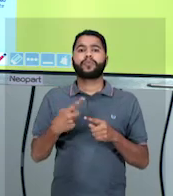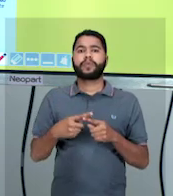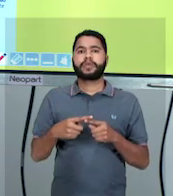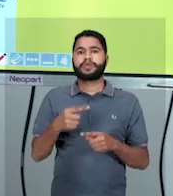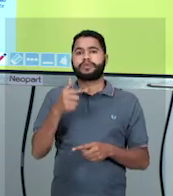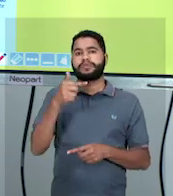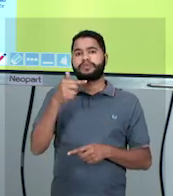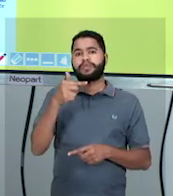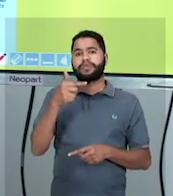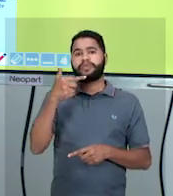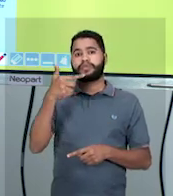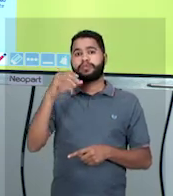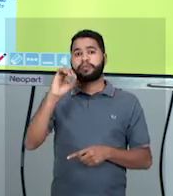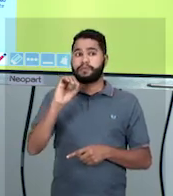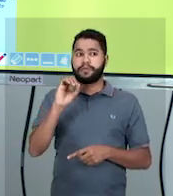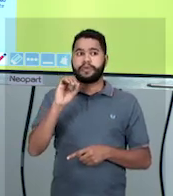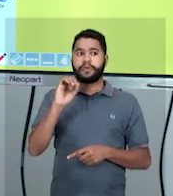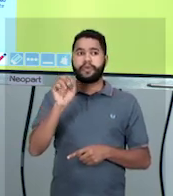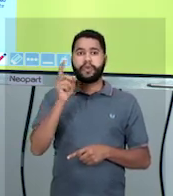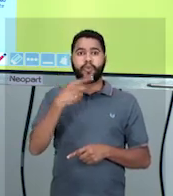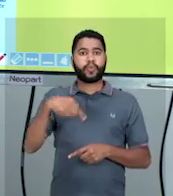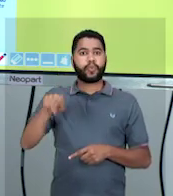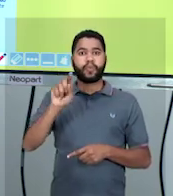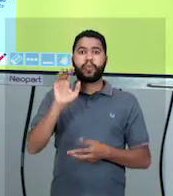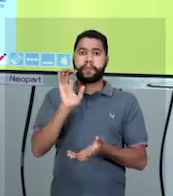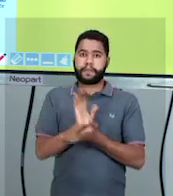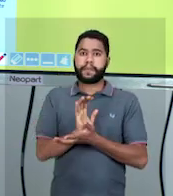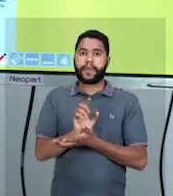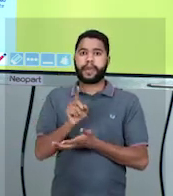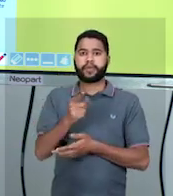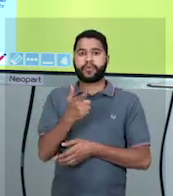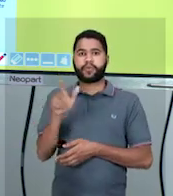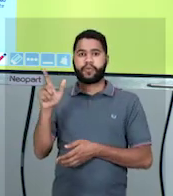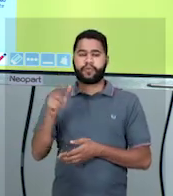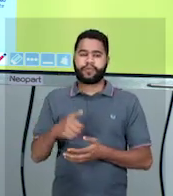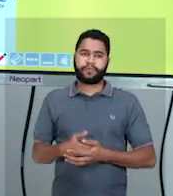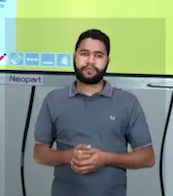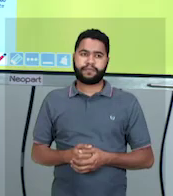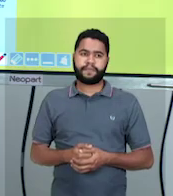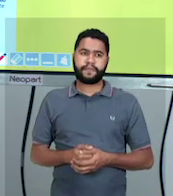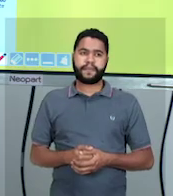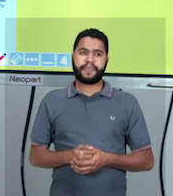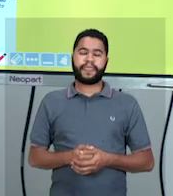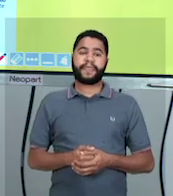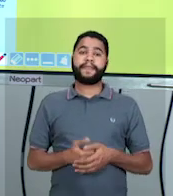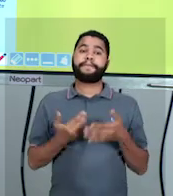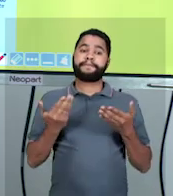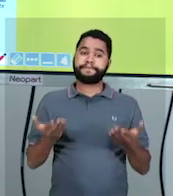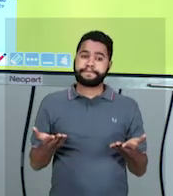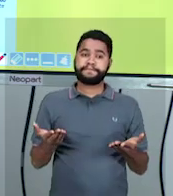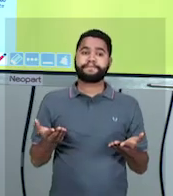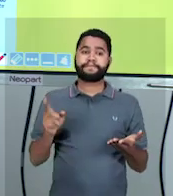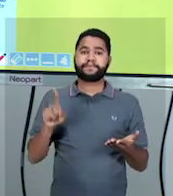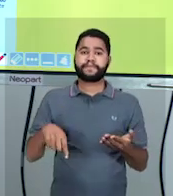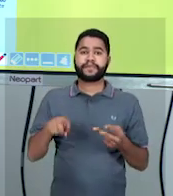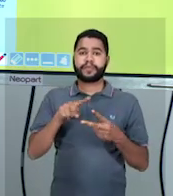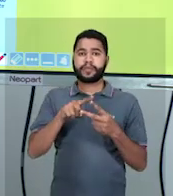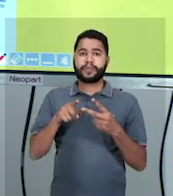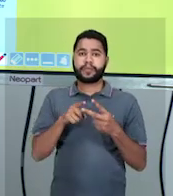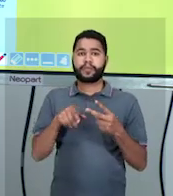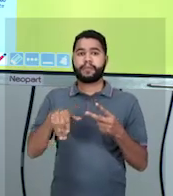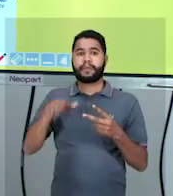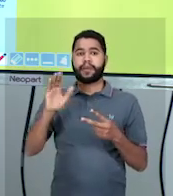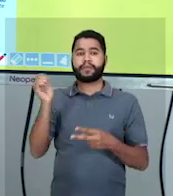volta seria 720 Então ele deu uma volta em uma parte naquela outra volta então para isso que serve esses ângulos